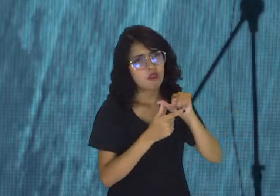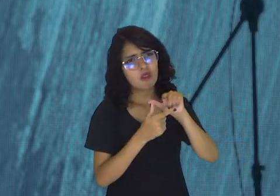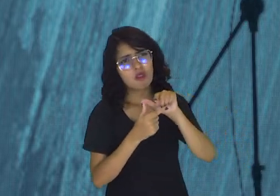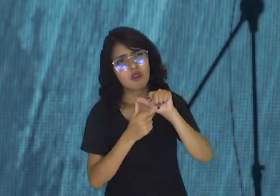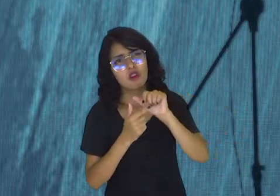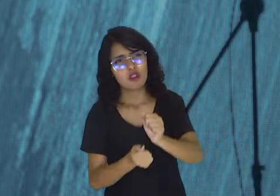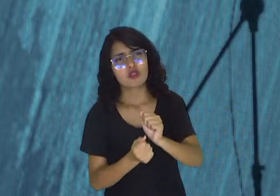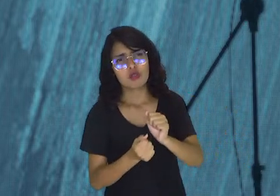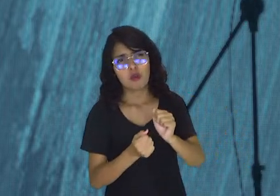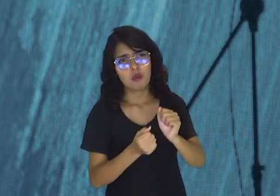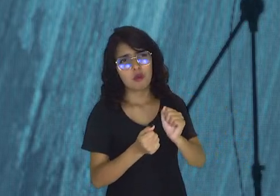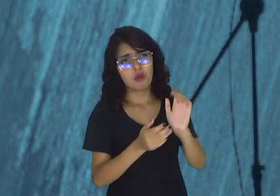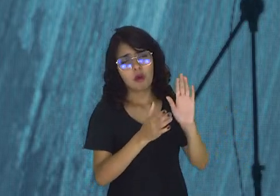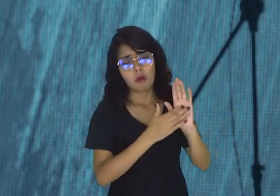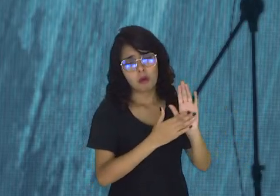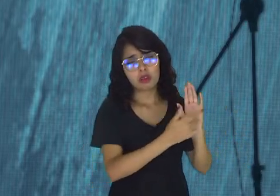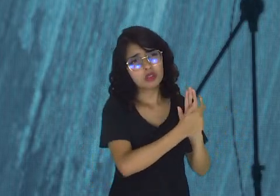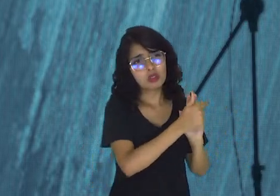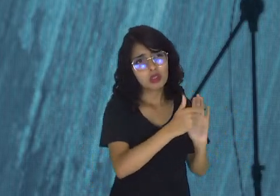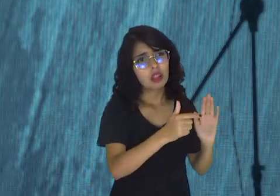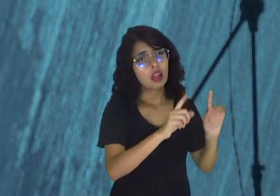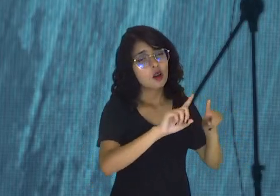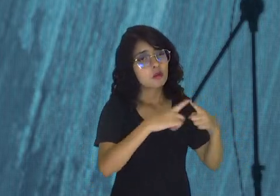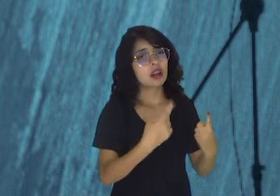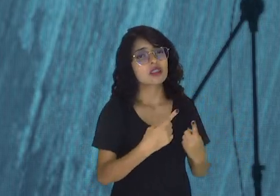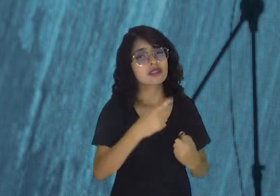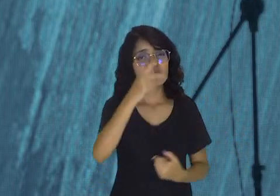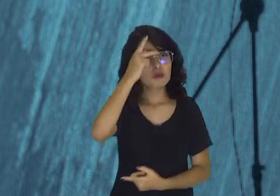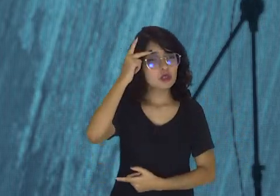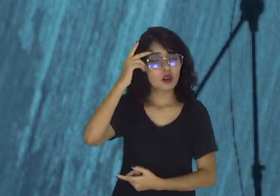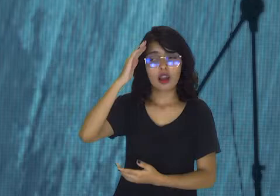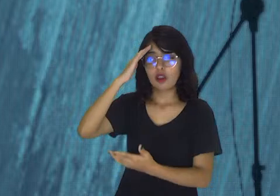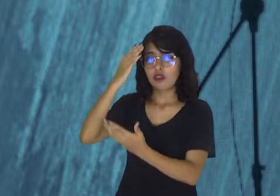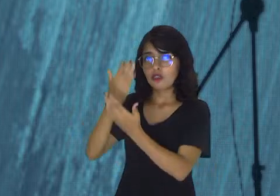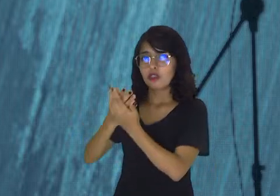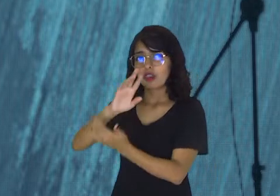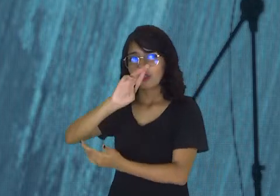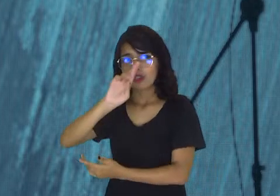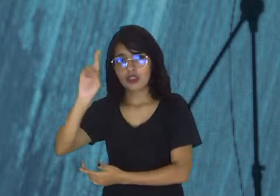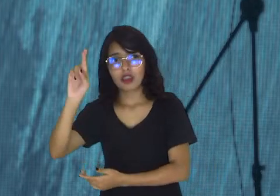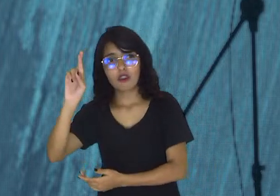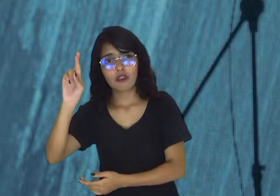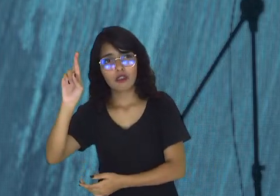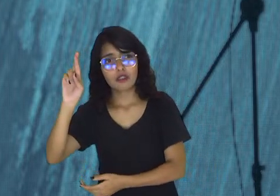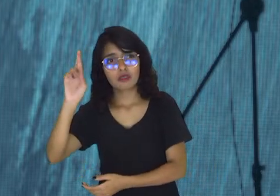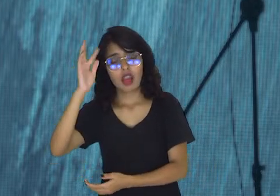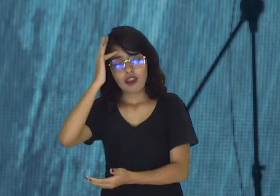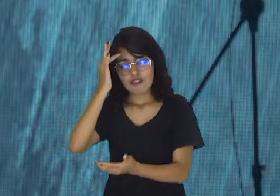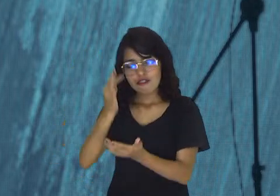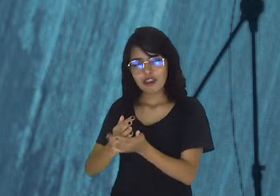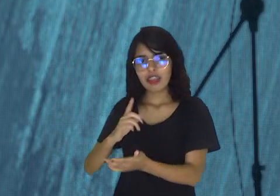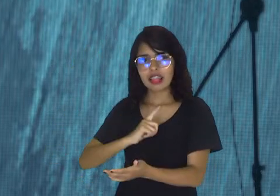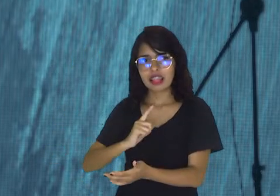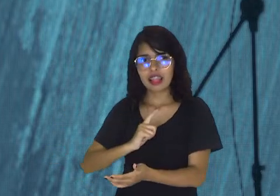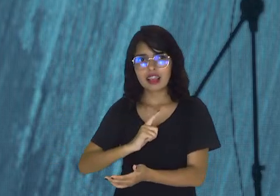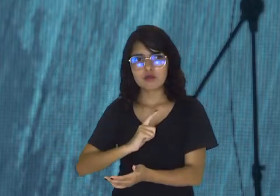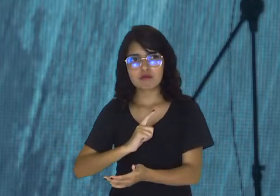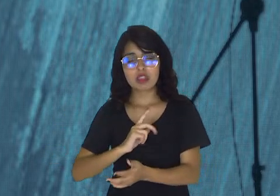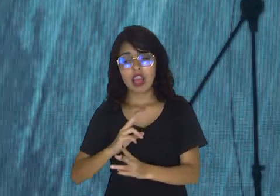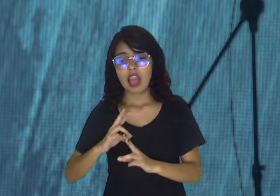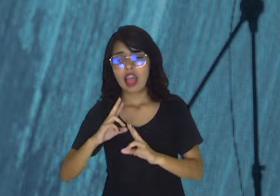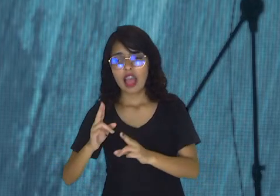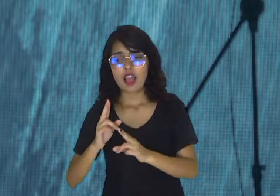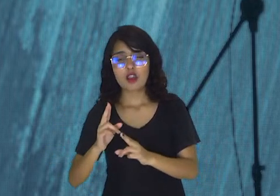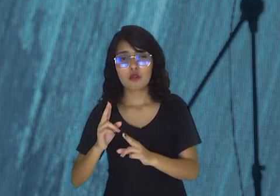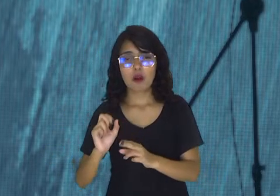que confiam no Senhor, que têm fé no Senhor, são como plantas plantadas às margens de um rio, cujas